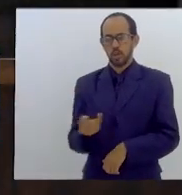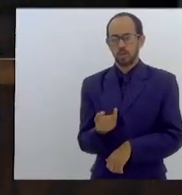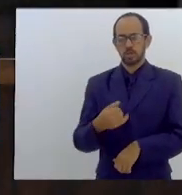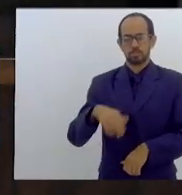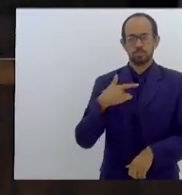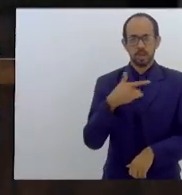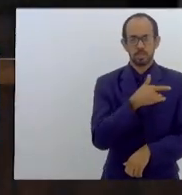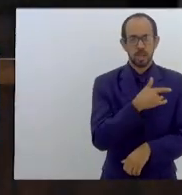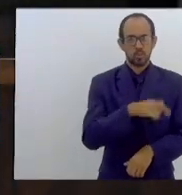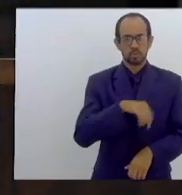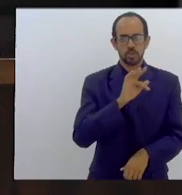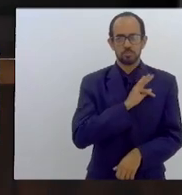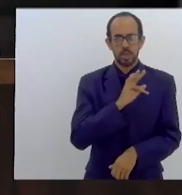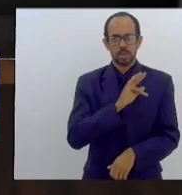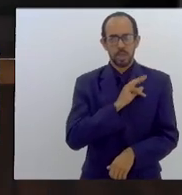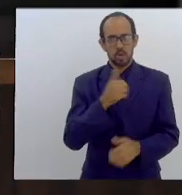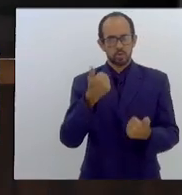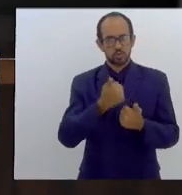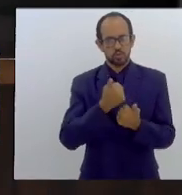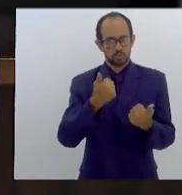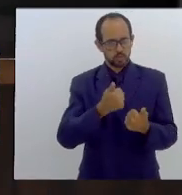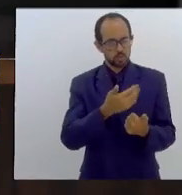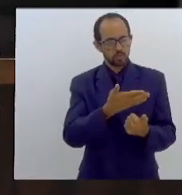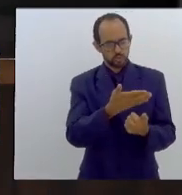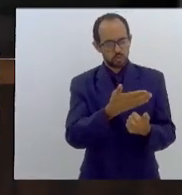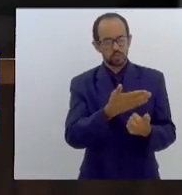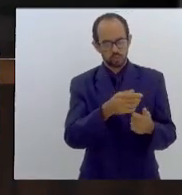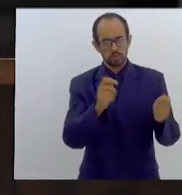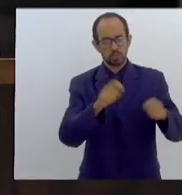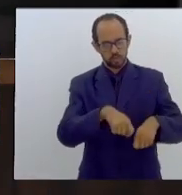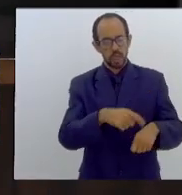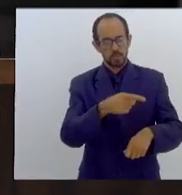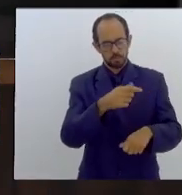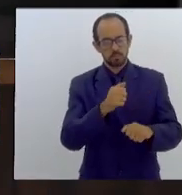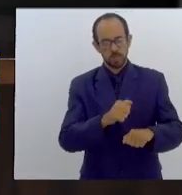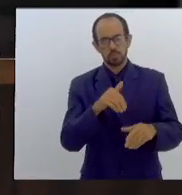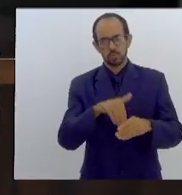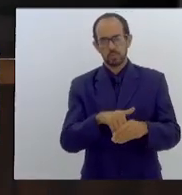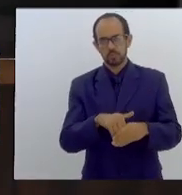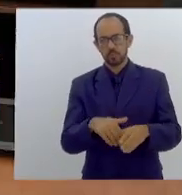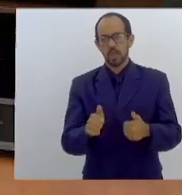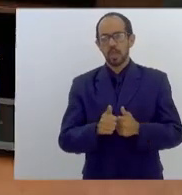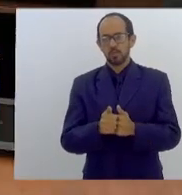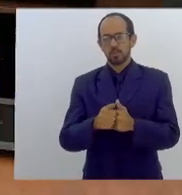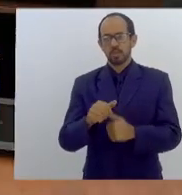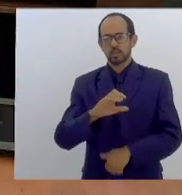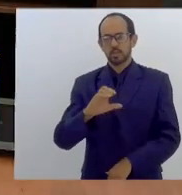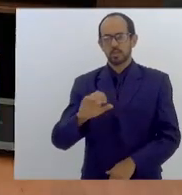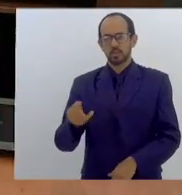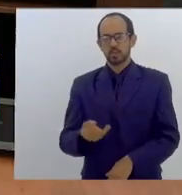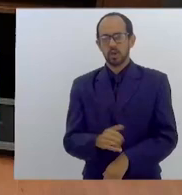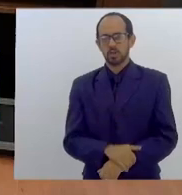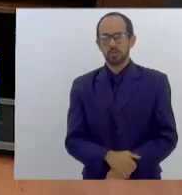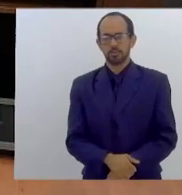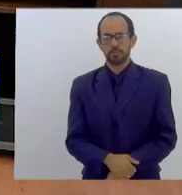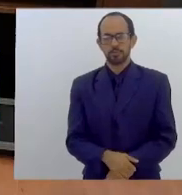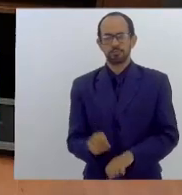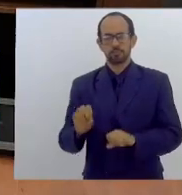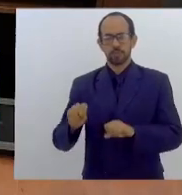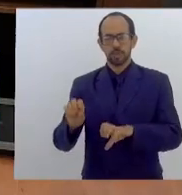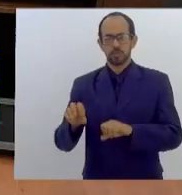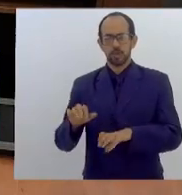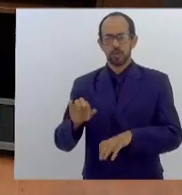deputada Marta Rocha, sendo substitutivo, Vossa Excelência poderá emitir parecer. Acompanho o parecer da CCJ. Pela educação, deputado